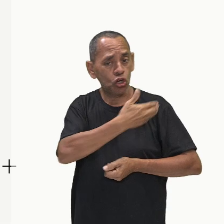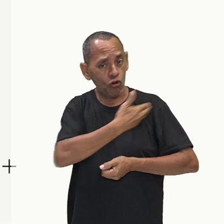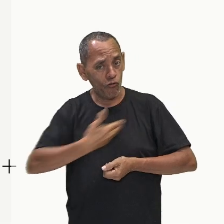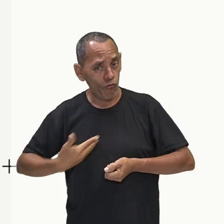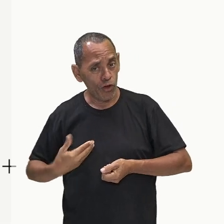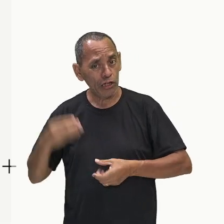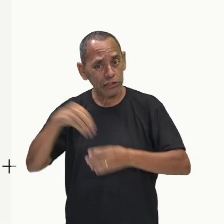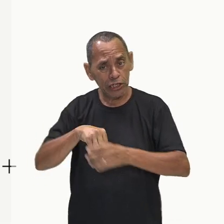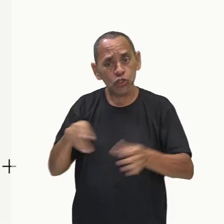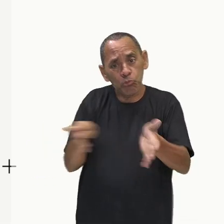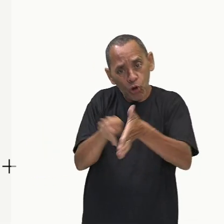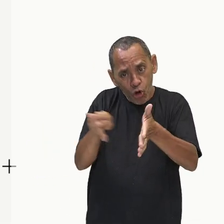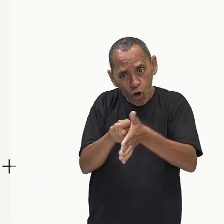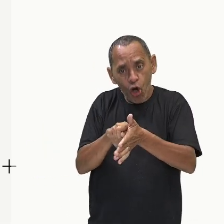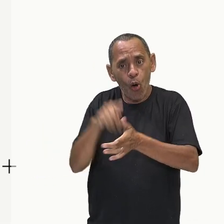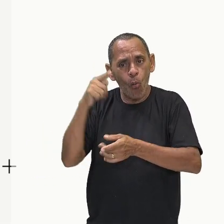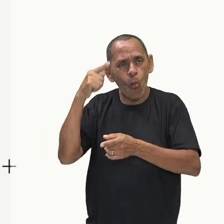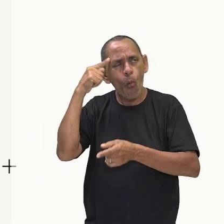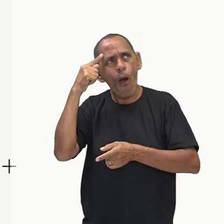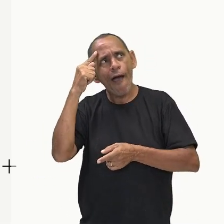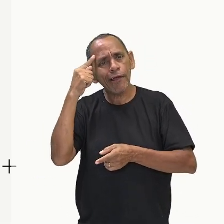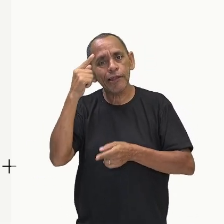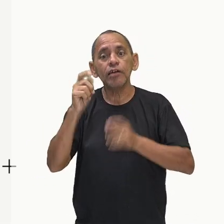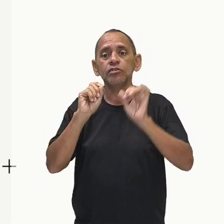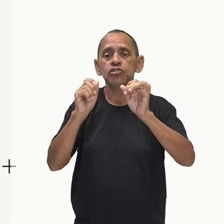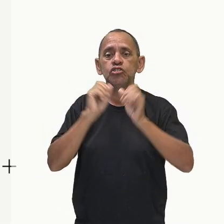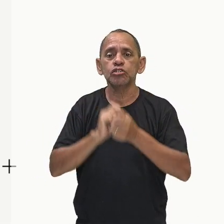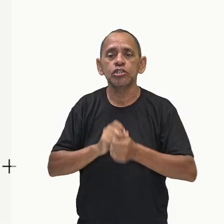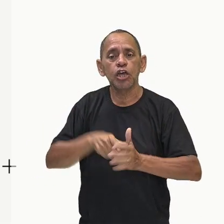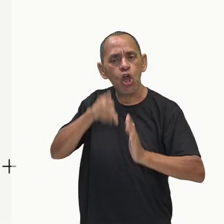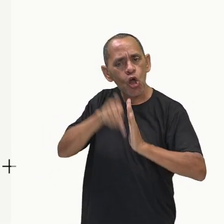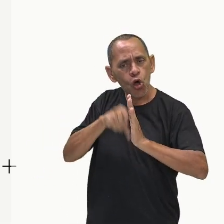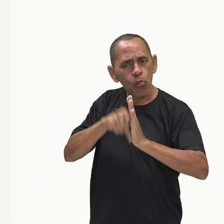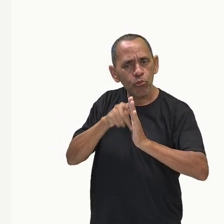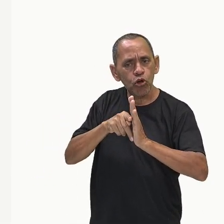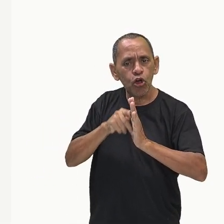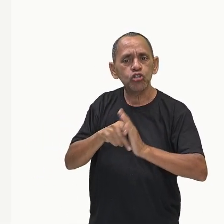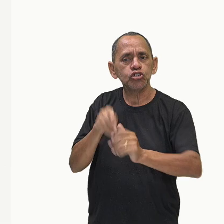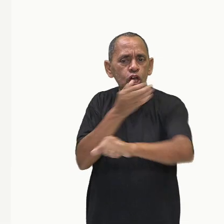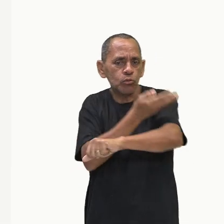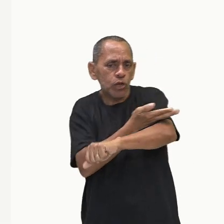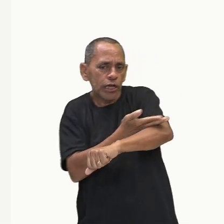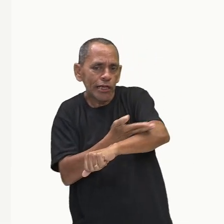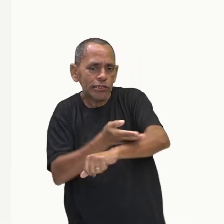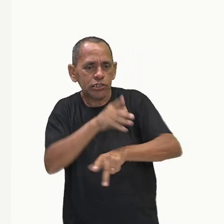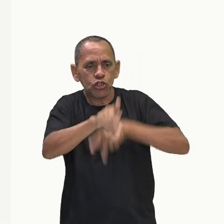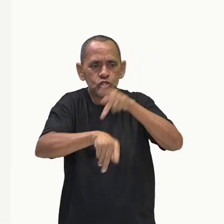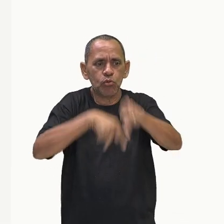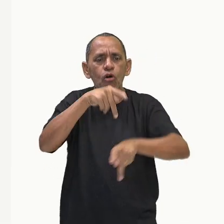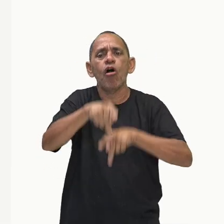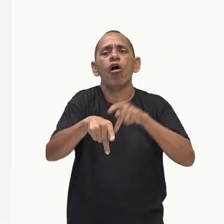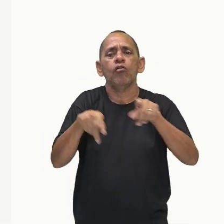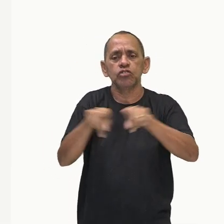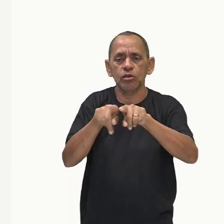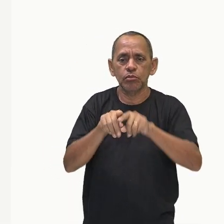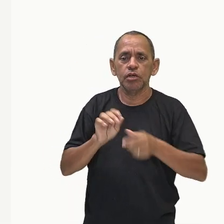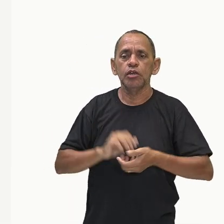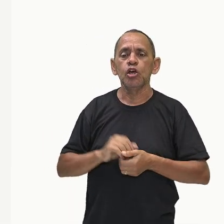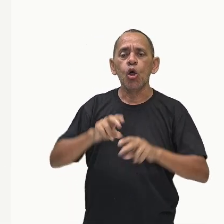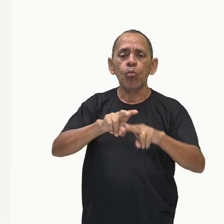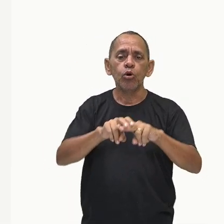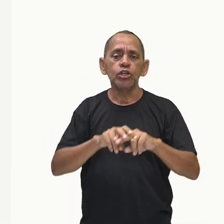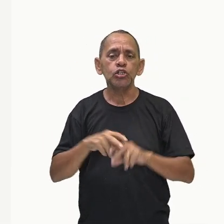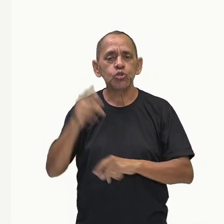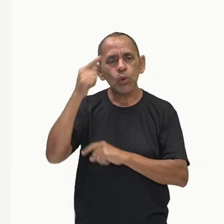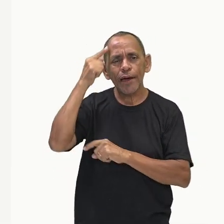a ideia de embranquecimento ou de branqueamento da população.